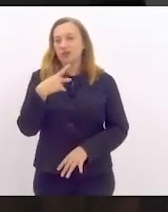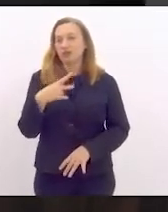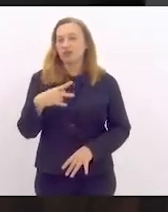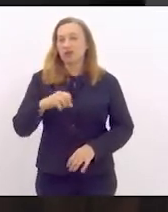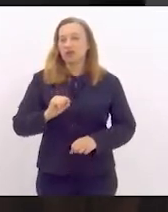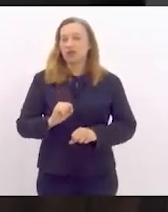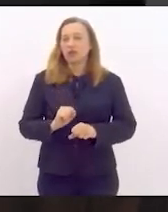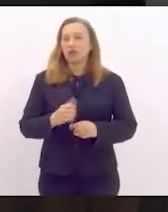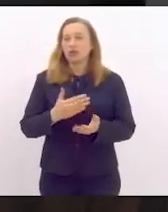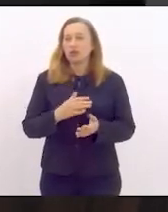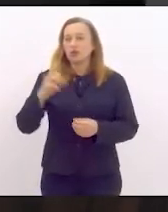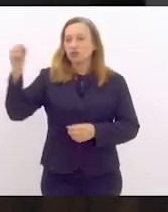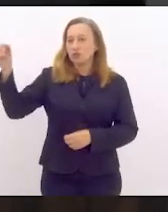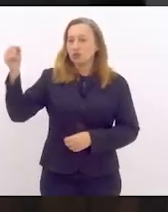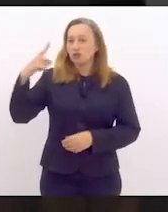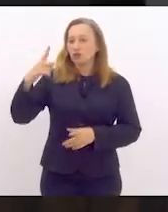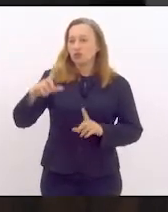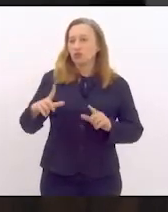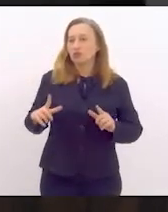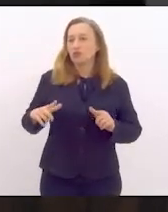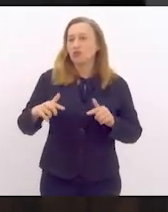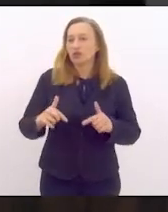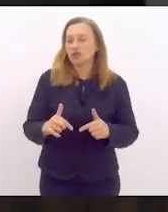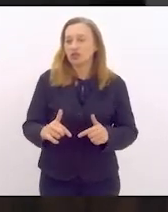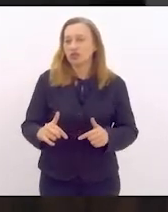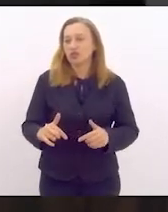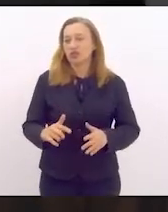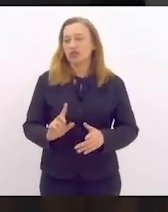havia começado. Não é isso, não?